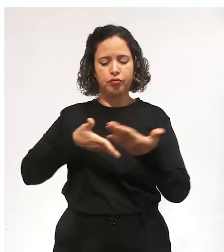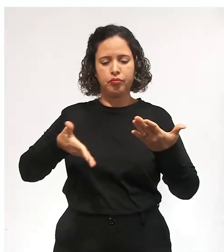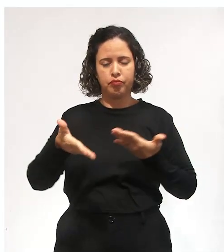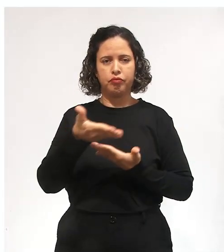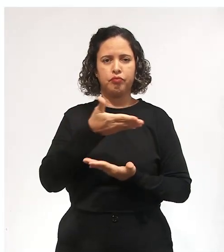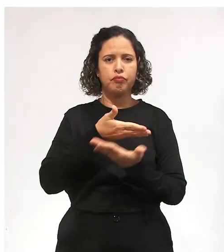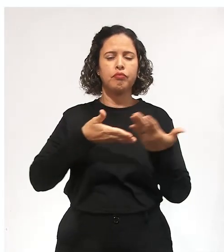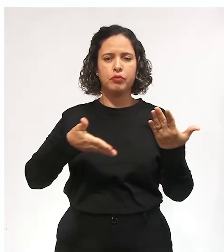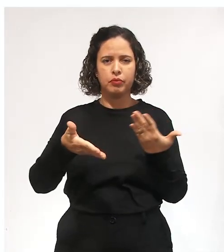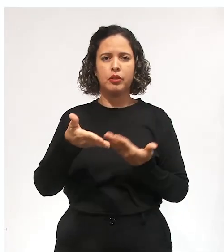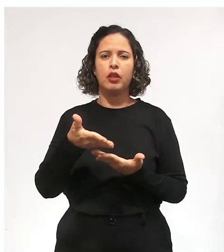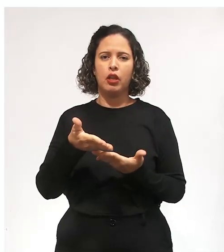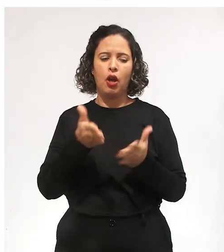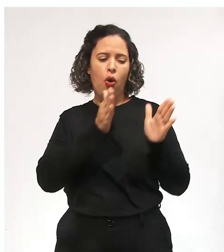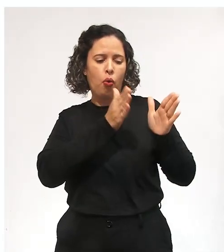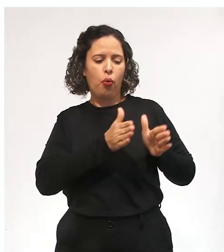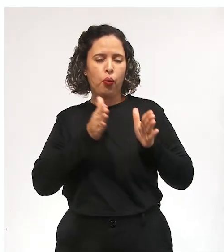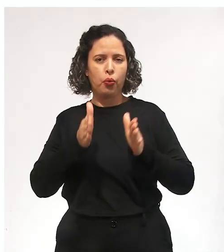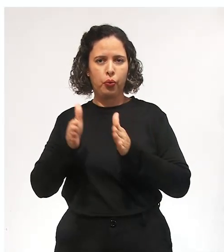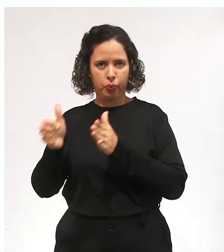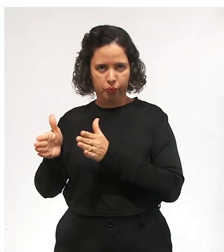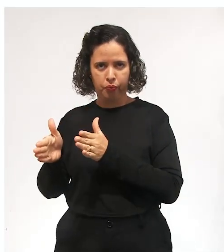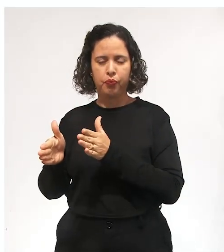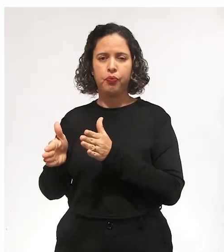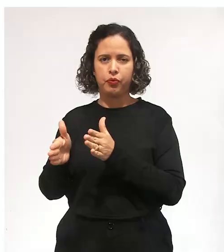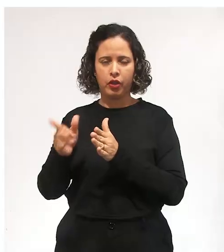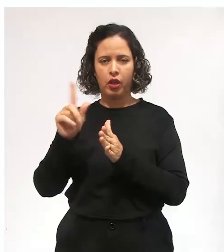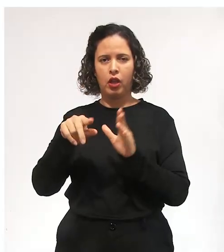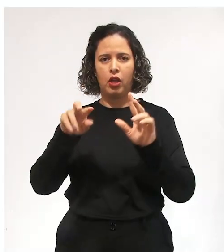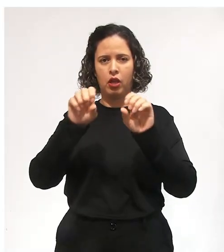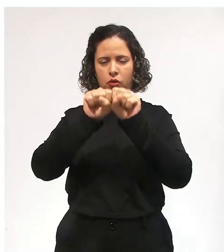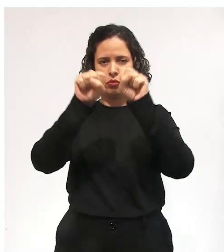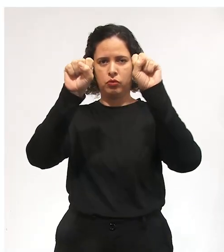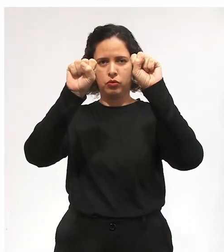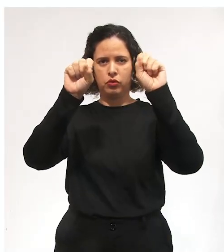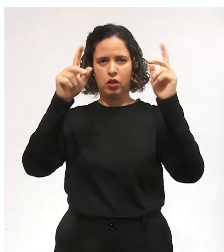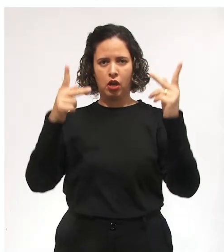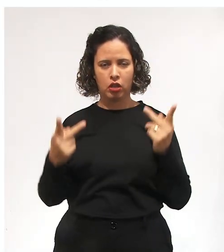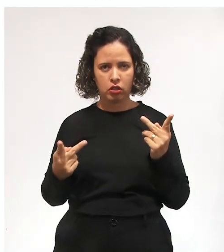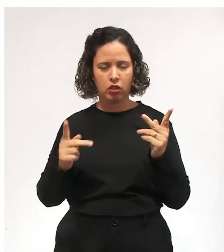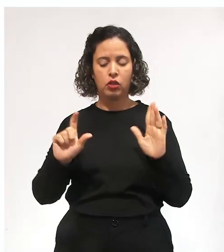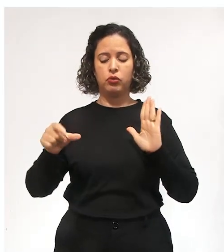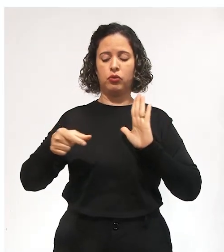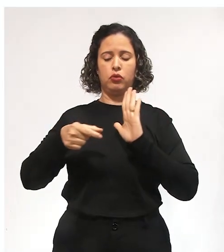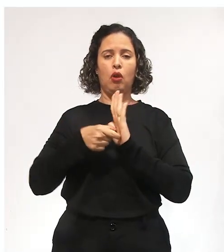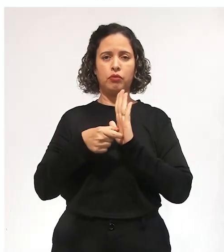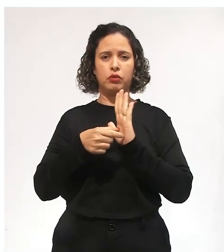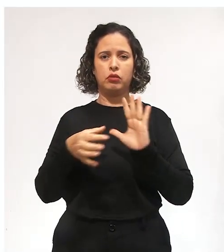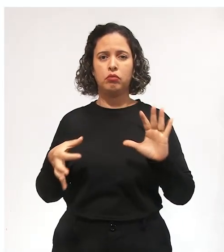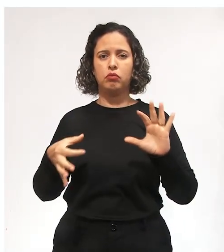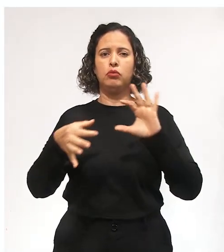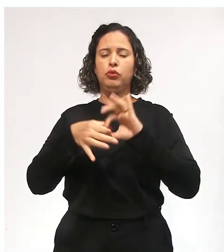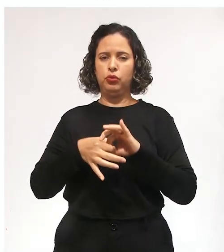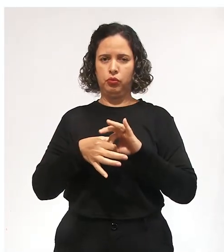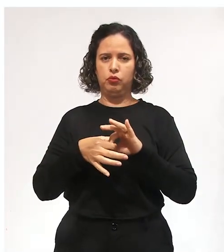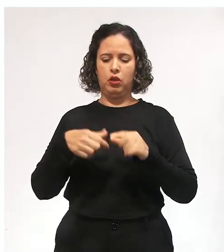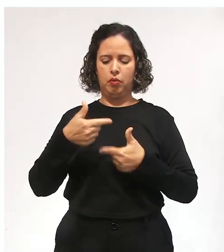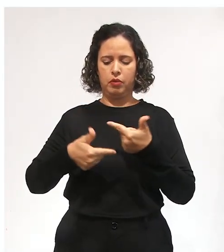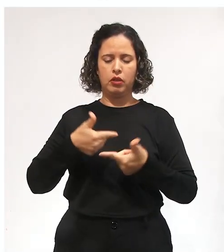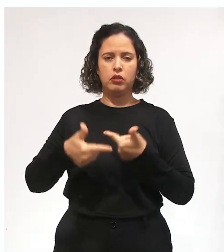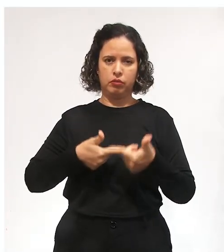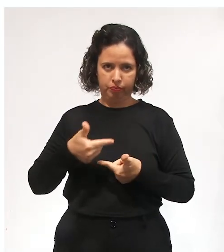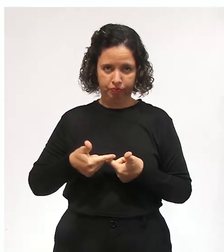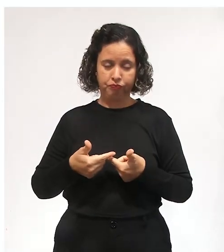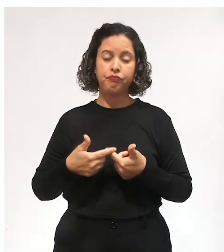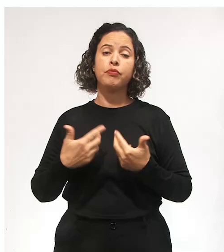alguma forma, coordenar o hardware e o software de forma eficiente.